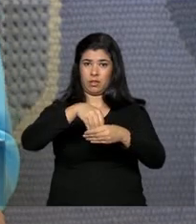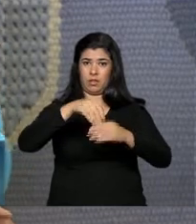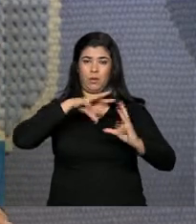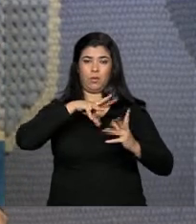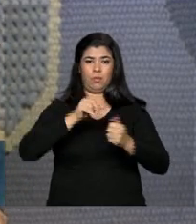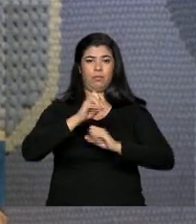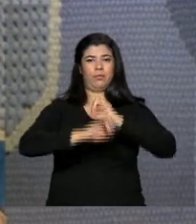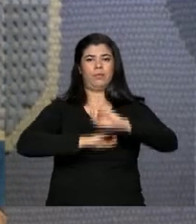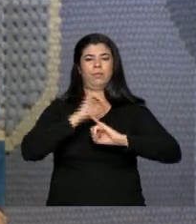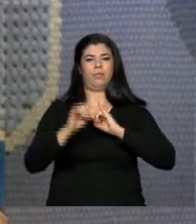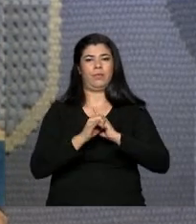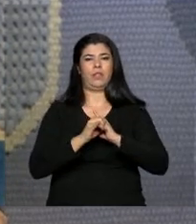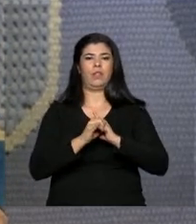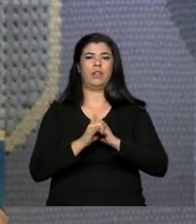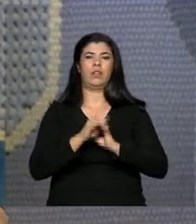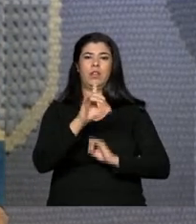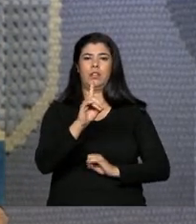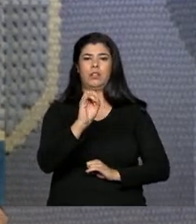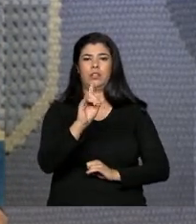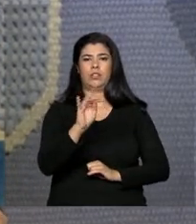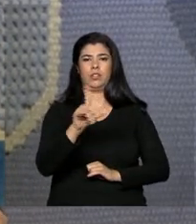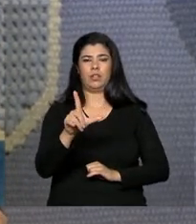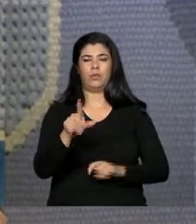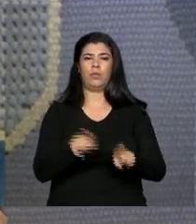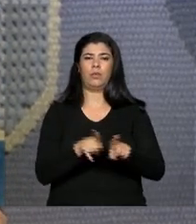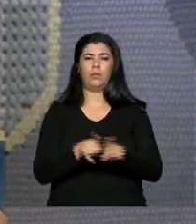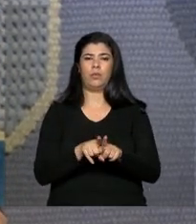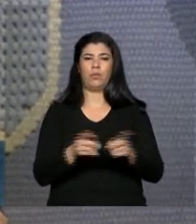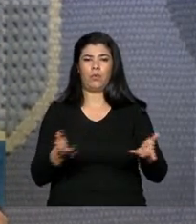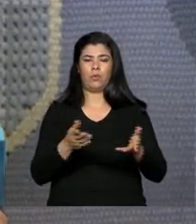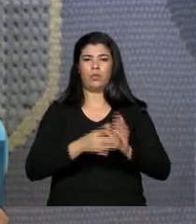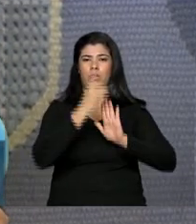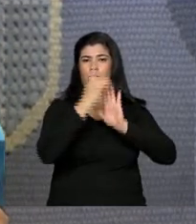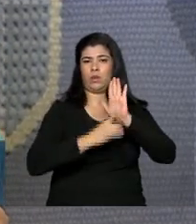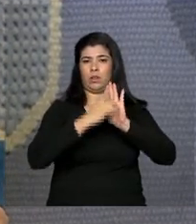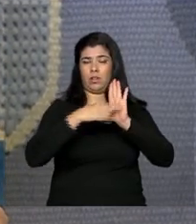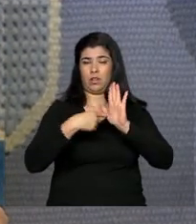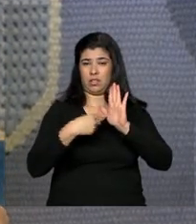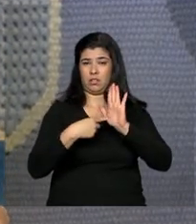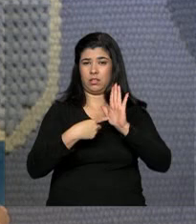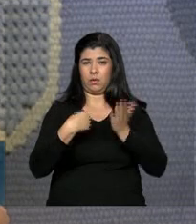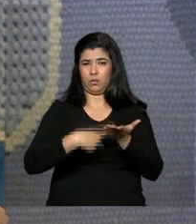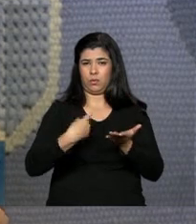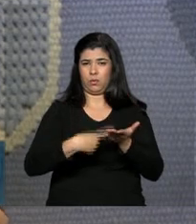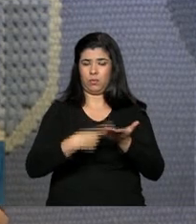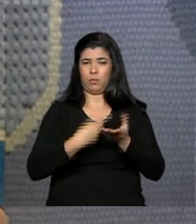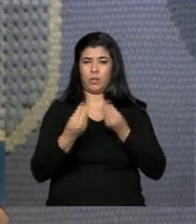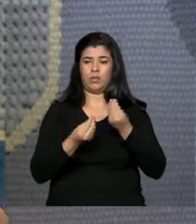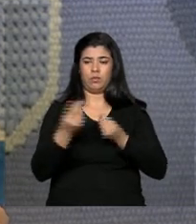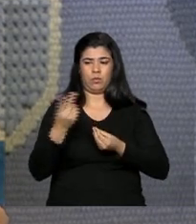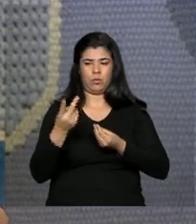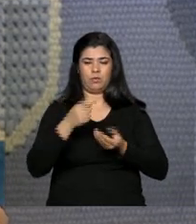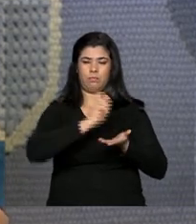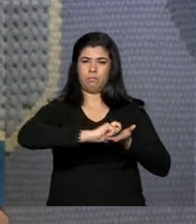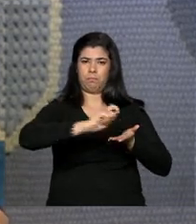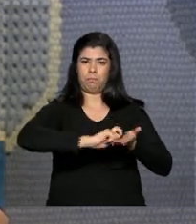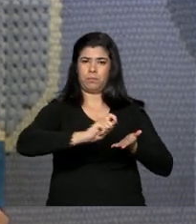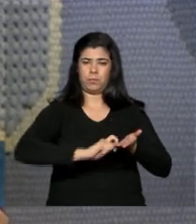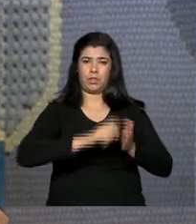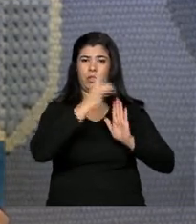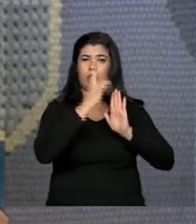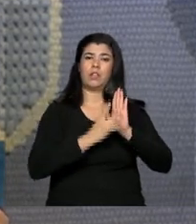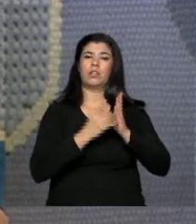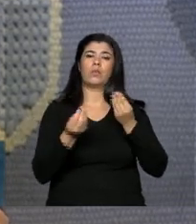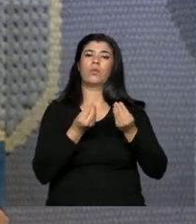Nós hoje chegamos a uma declaração importante sobre mudança do clima, uma declaração conjunta